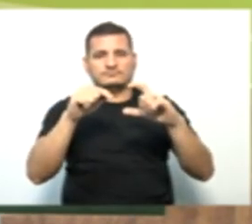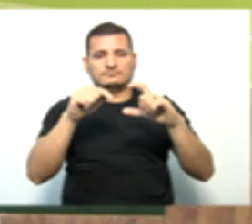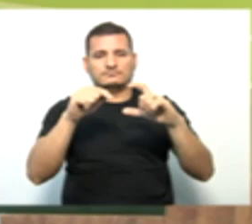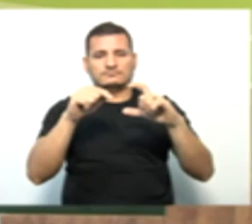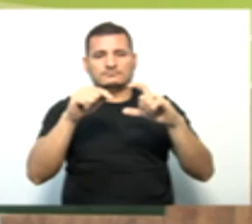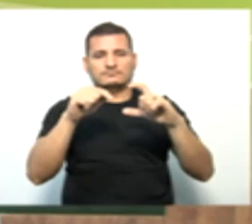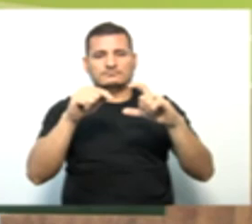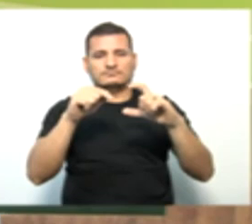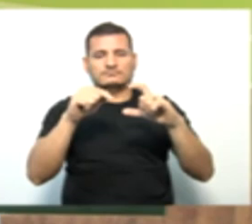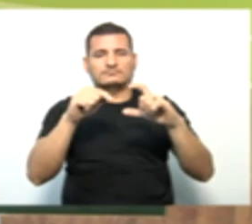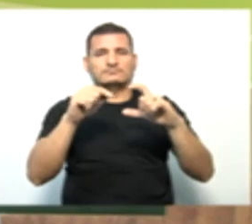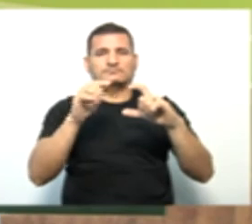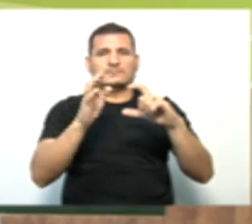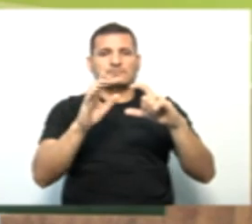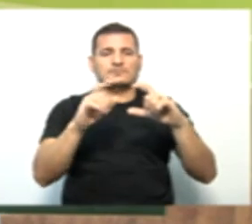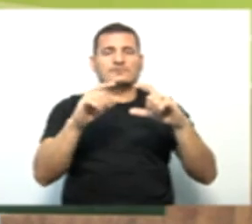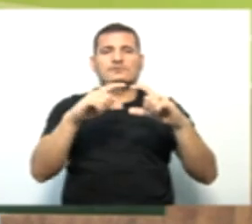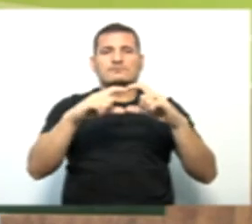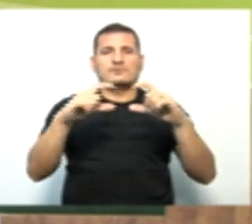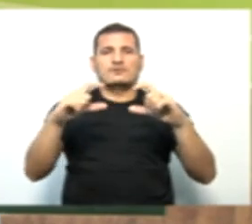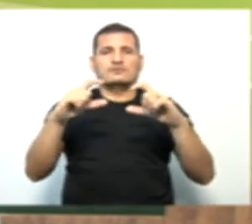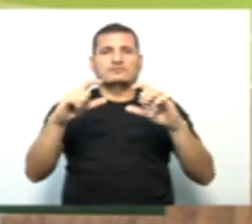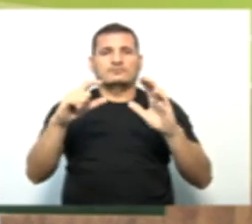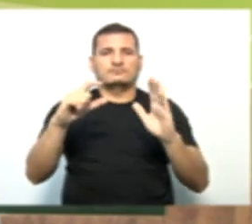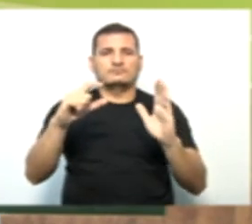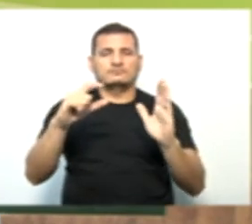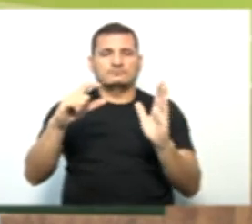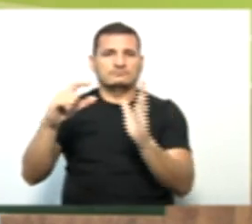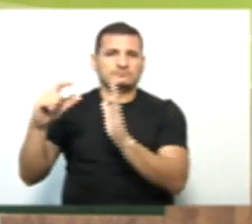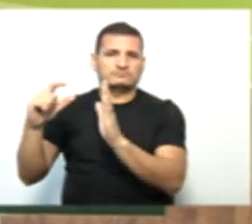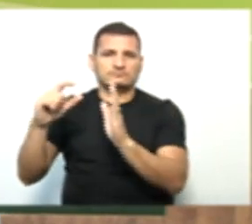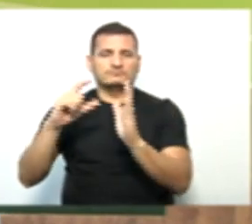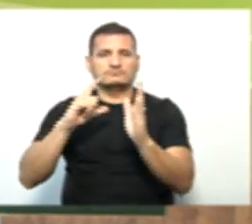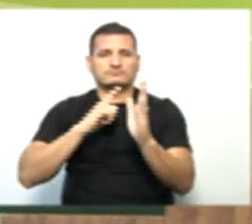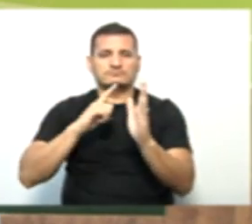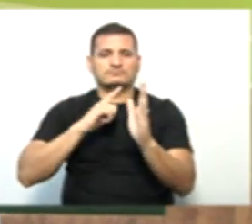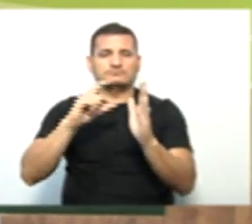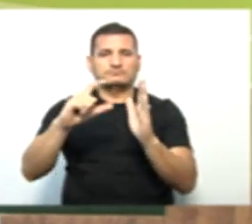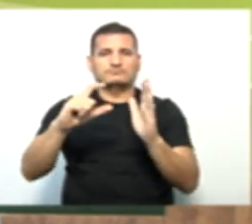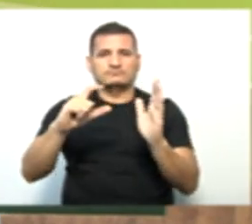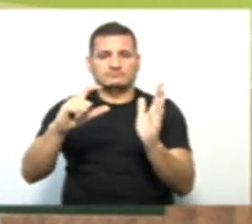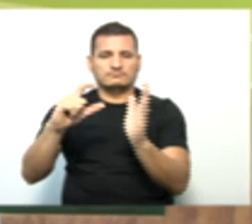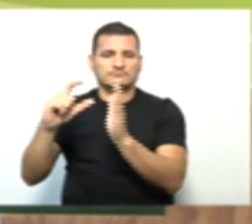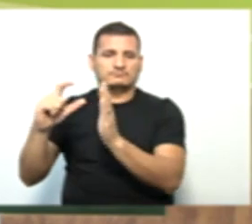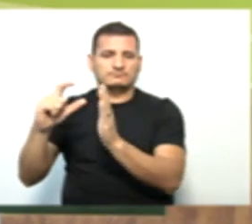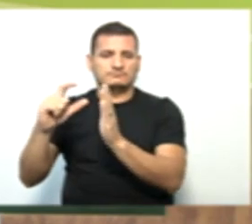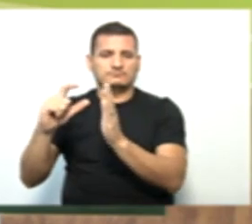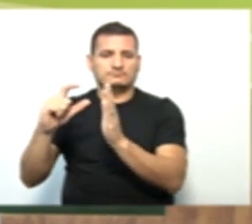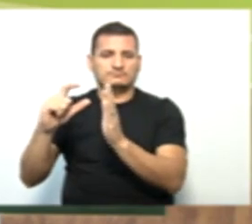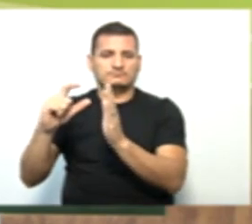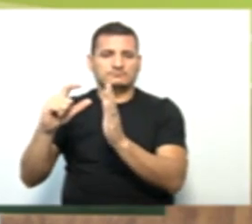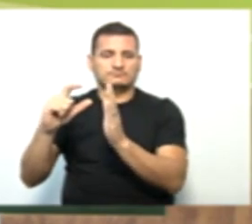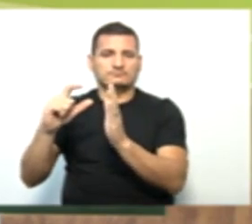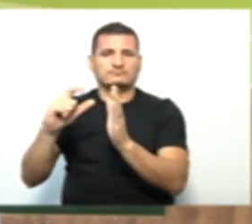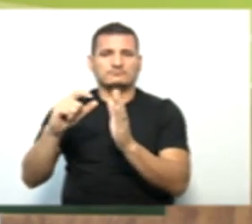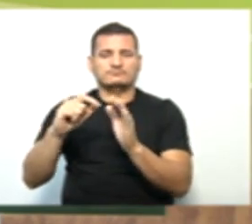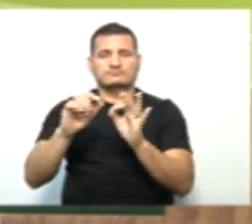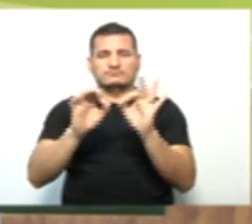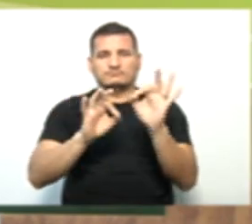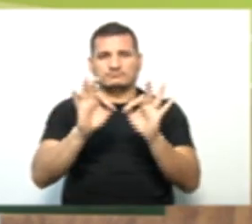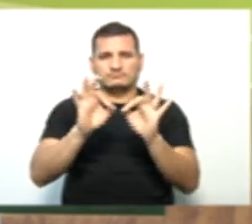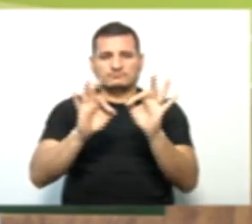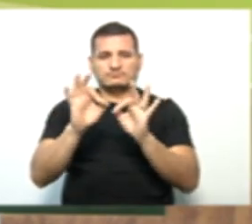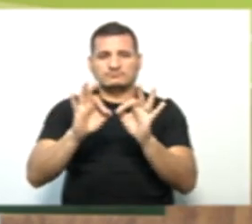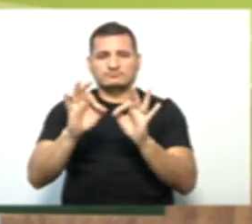tem uma indentação a mais, um espaço a mais. Normalmente o editor de texto está configurado